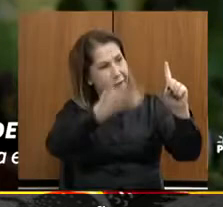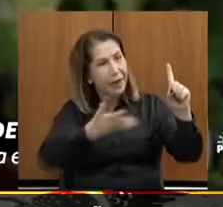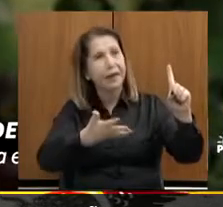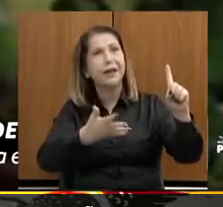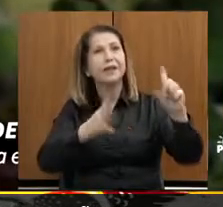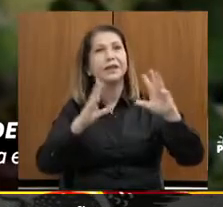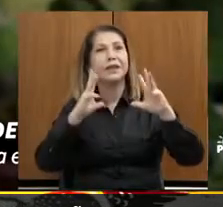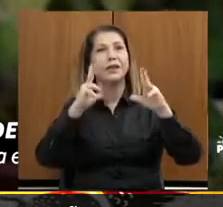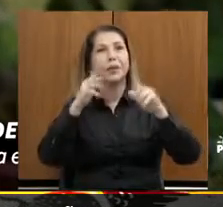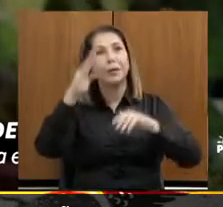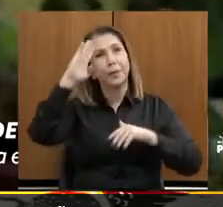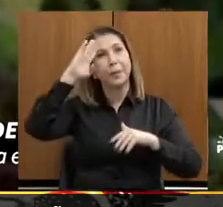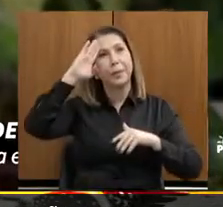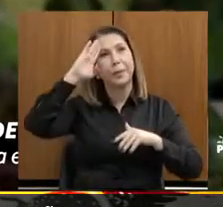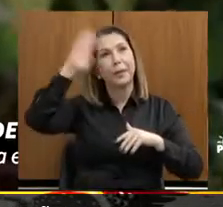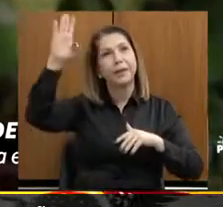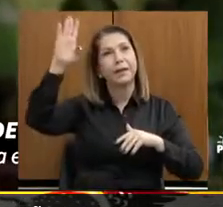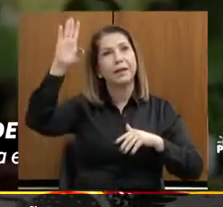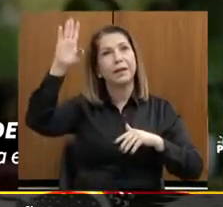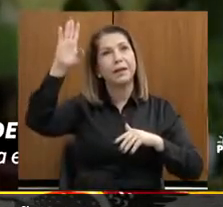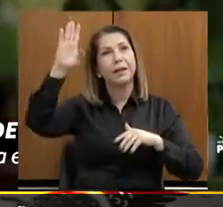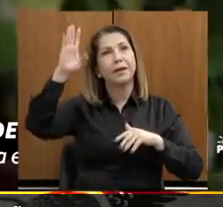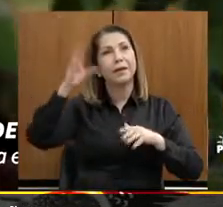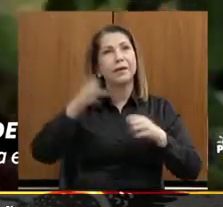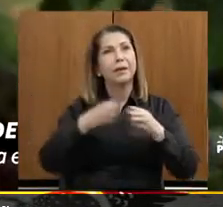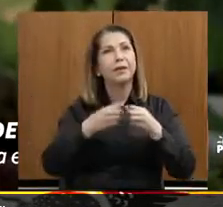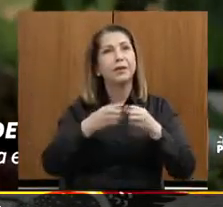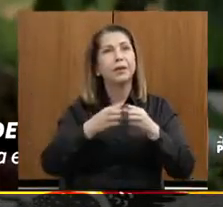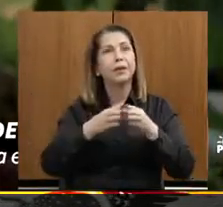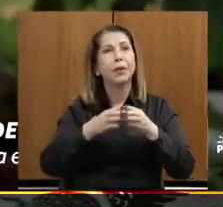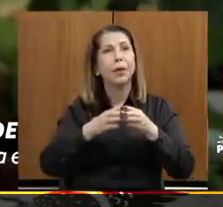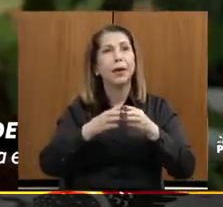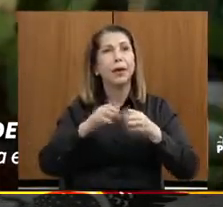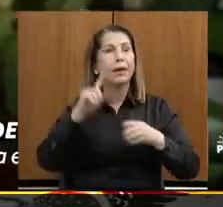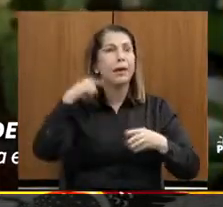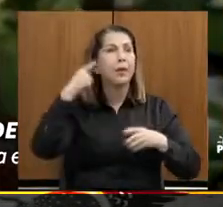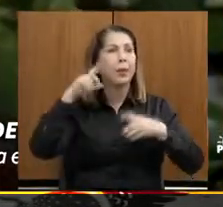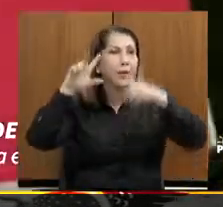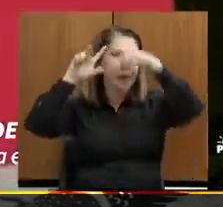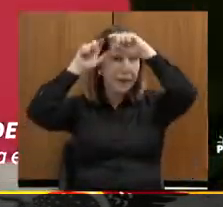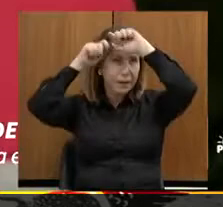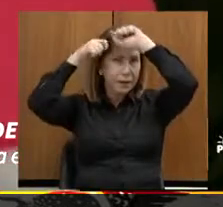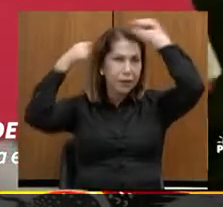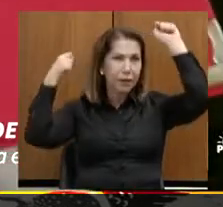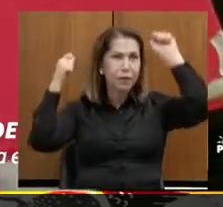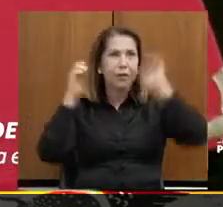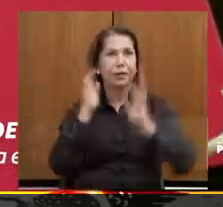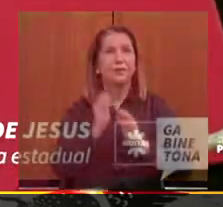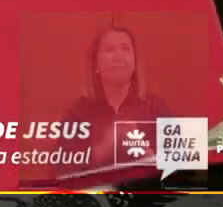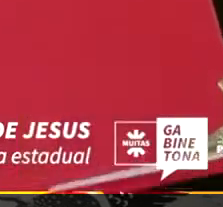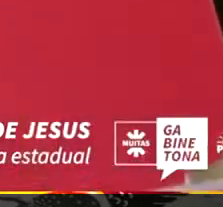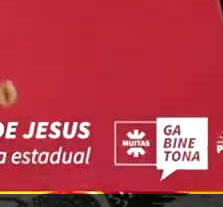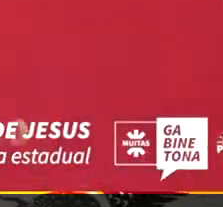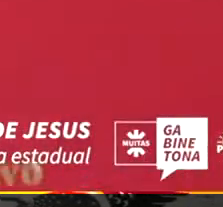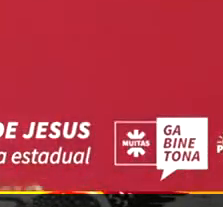inscrever-se Valença a Deputado André de Jesus Cristo descubra os políticos